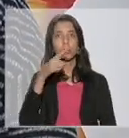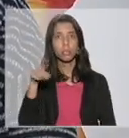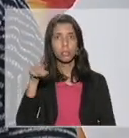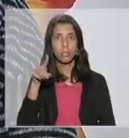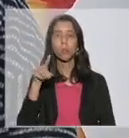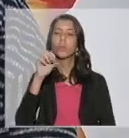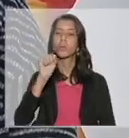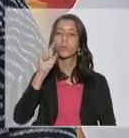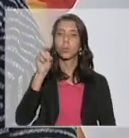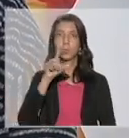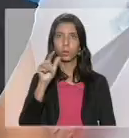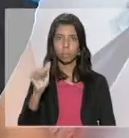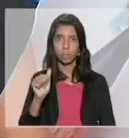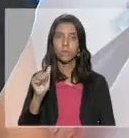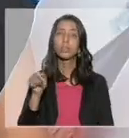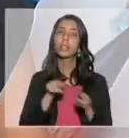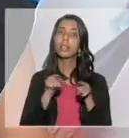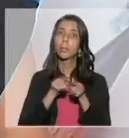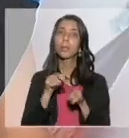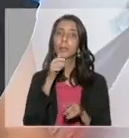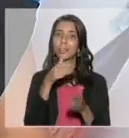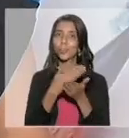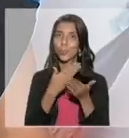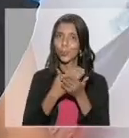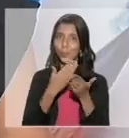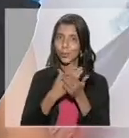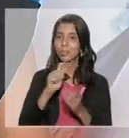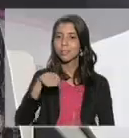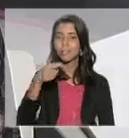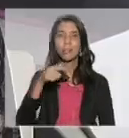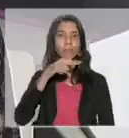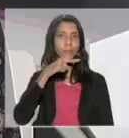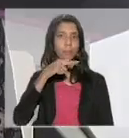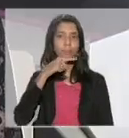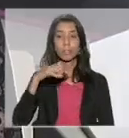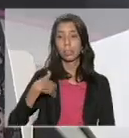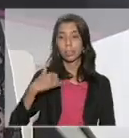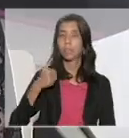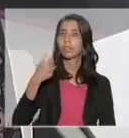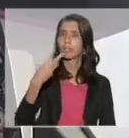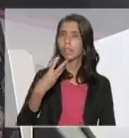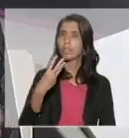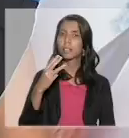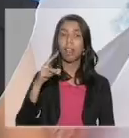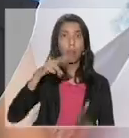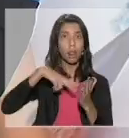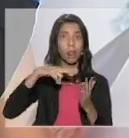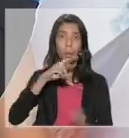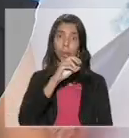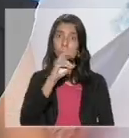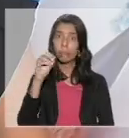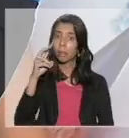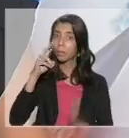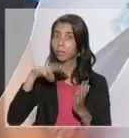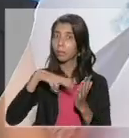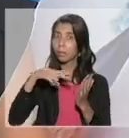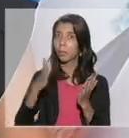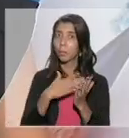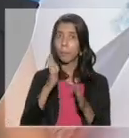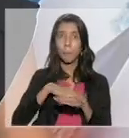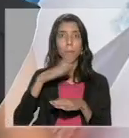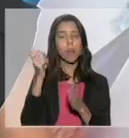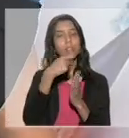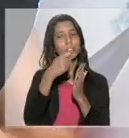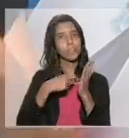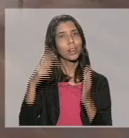e escritora Suzana Vargas. E a estudante Gabriele Costa, que tem 13 anos, já leu mais de 500 livros e